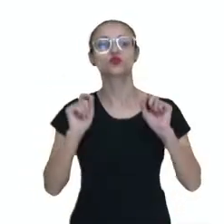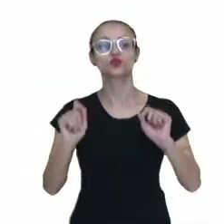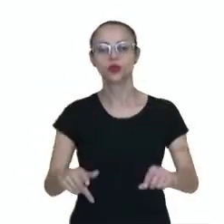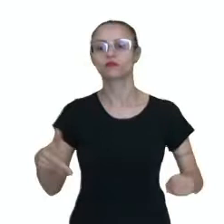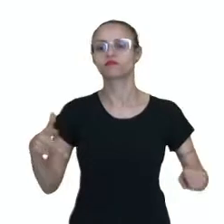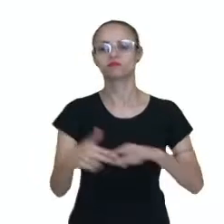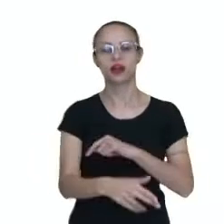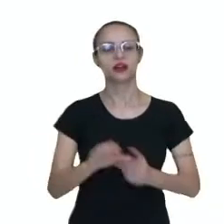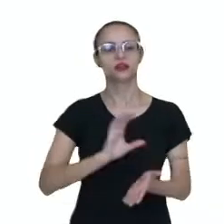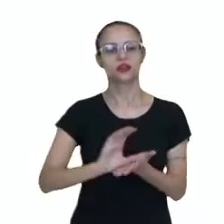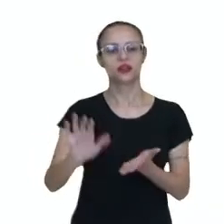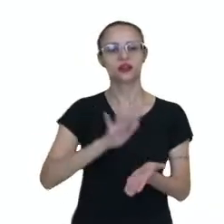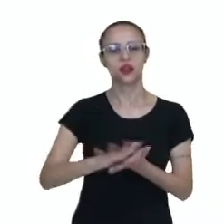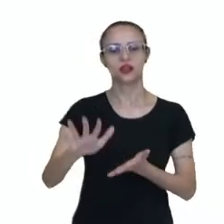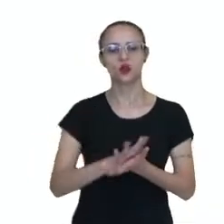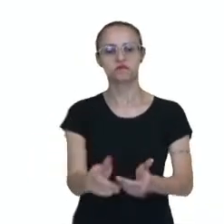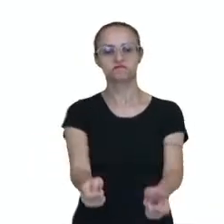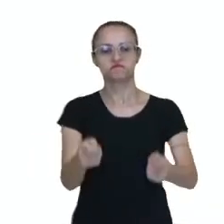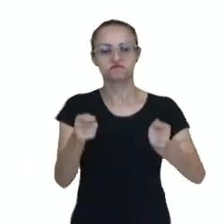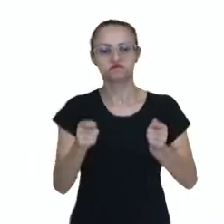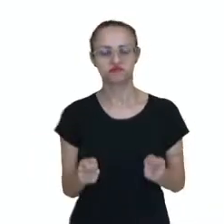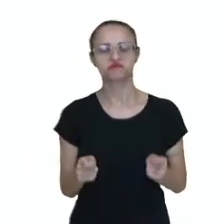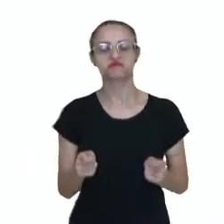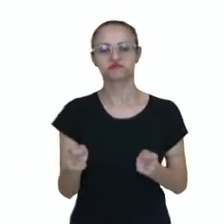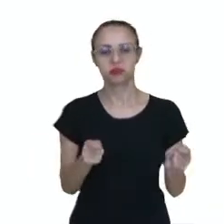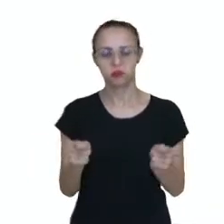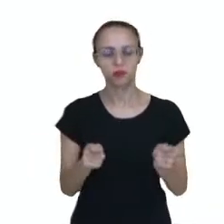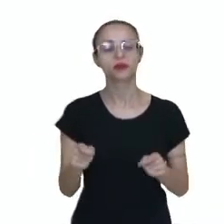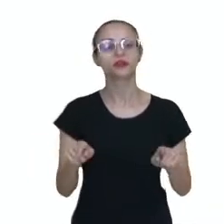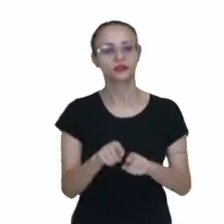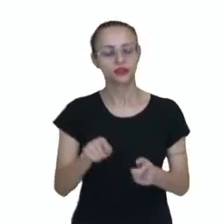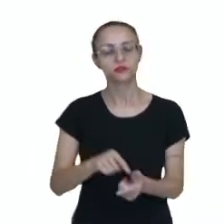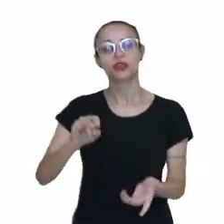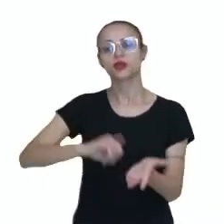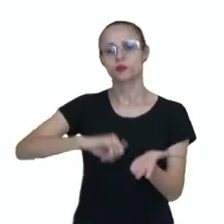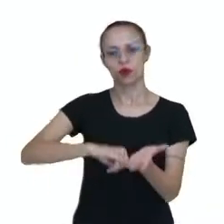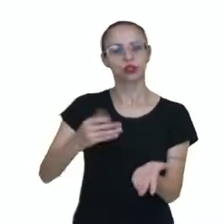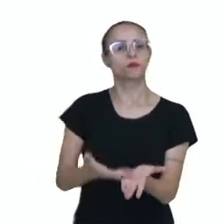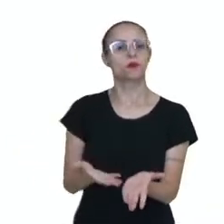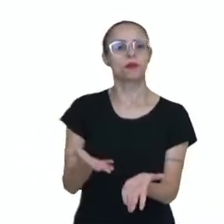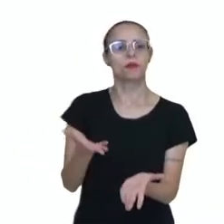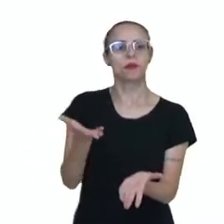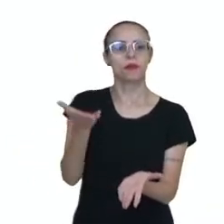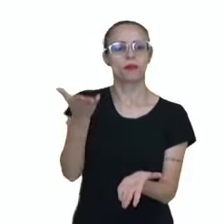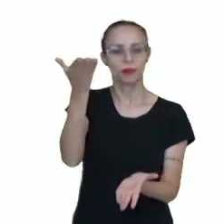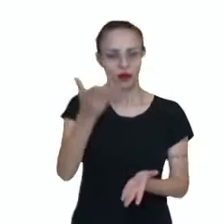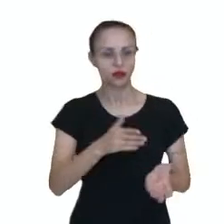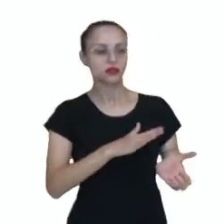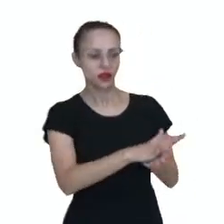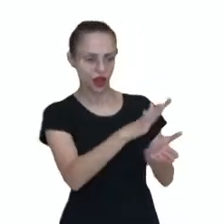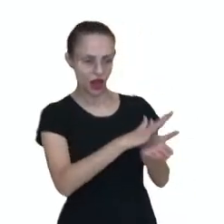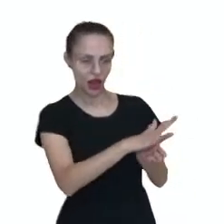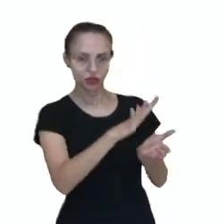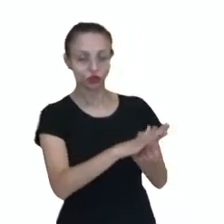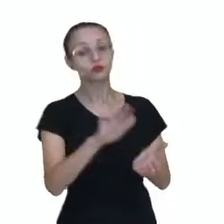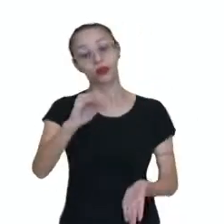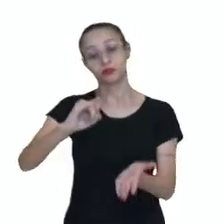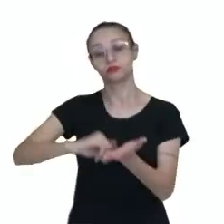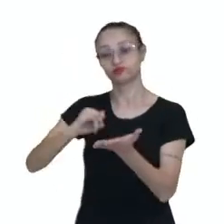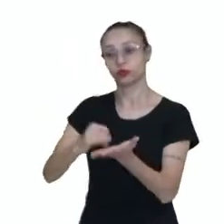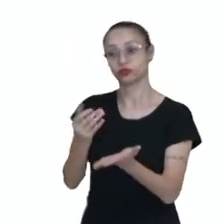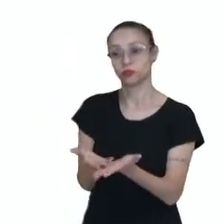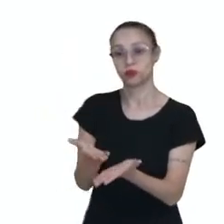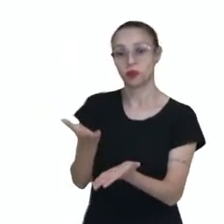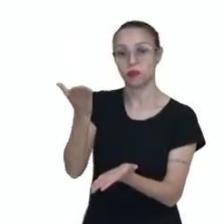cortou gastos, economizar. Segundo, ele aumentou os impostos no Brasil. Então, ele cortou o que o Brasil gasta, mas ainda aumentou o que ele